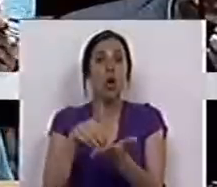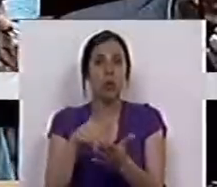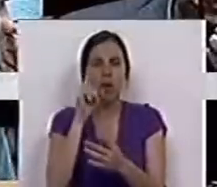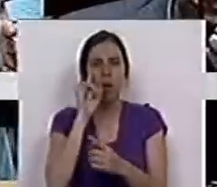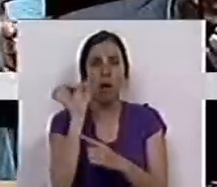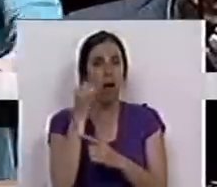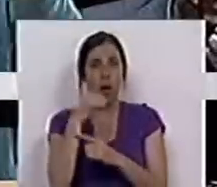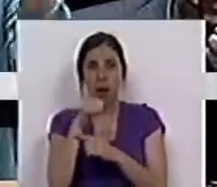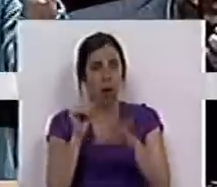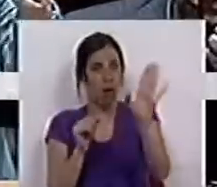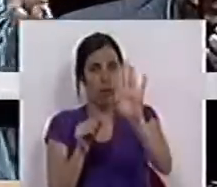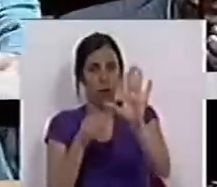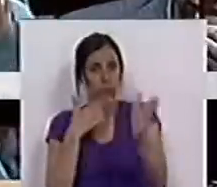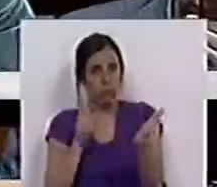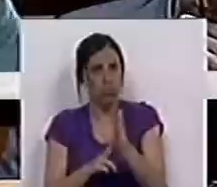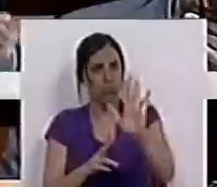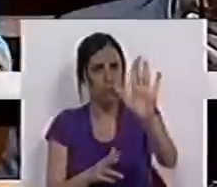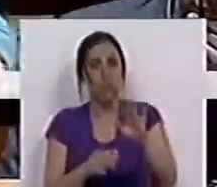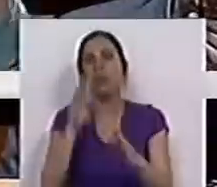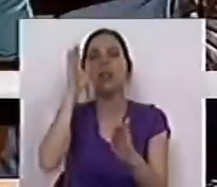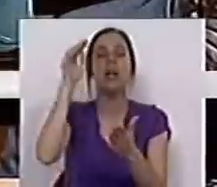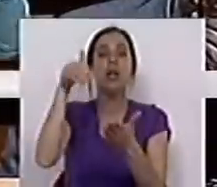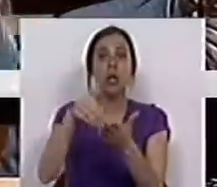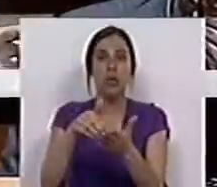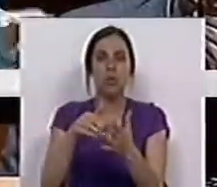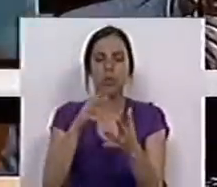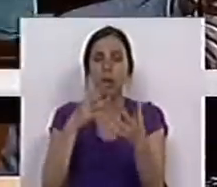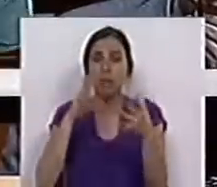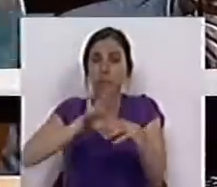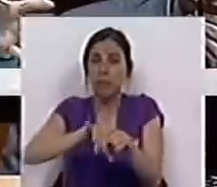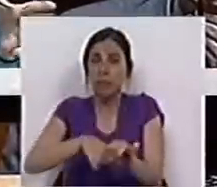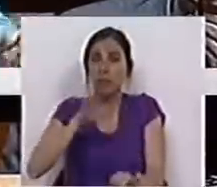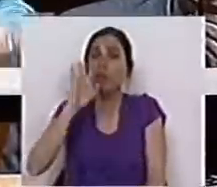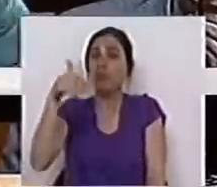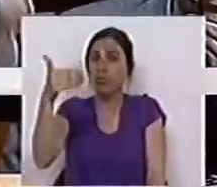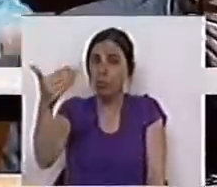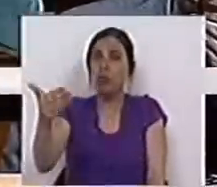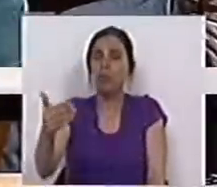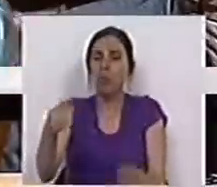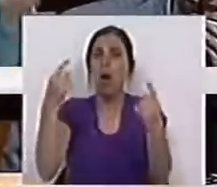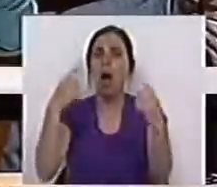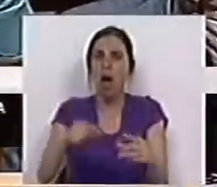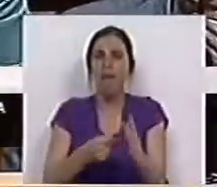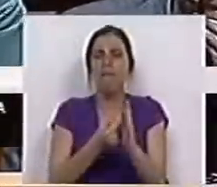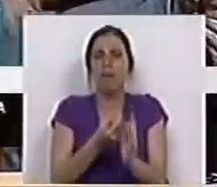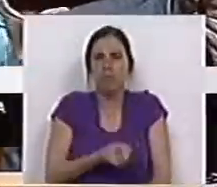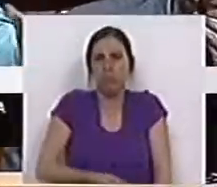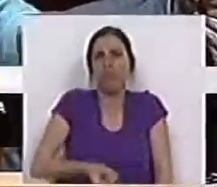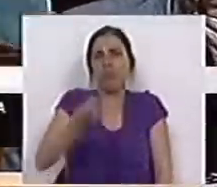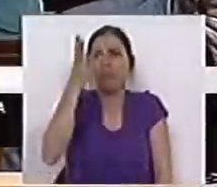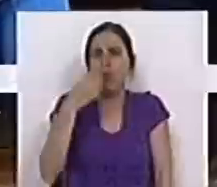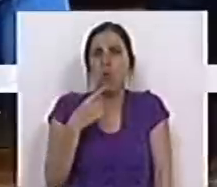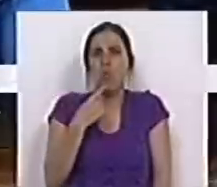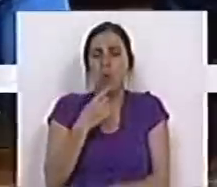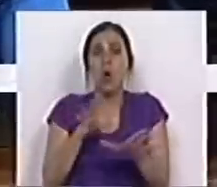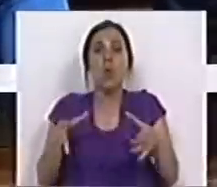abana a cabeça, Sra. Ministra, é verdade, com resultados que serão drásticos para o futuro. Existe um conjunto significativo